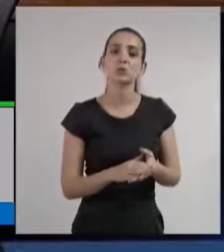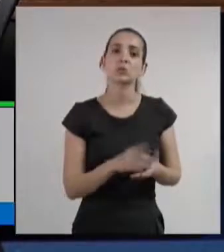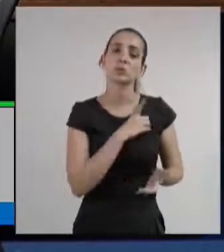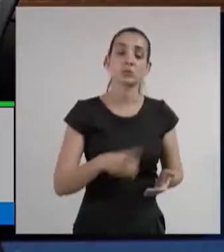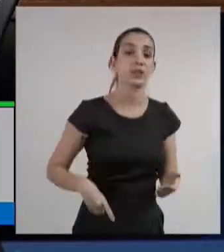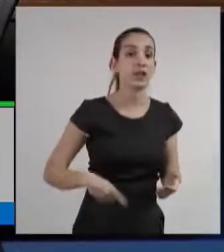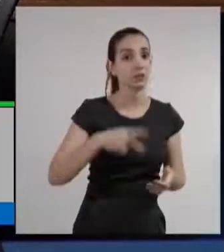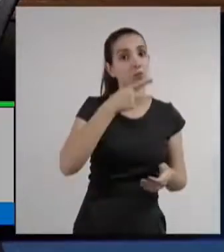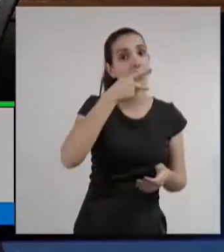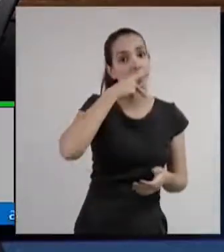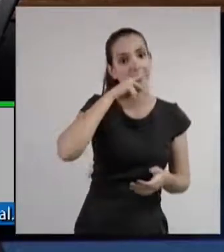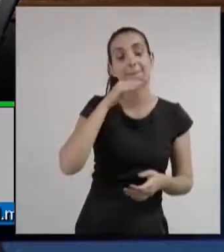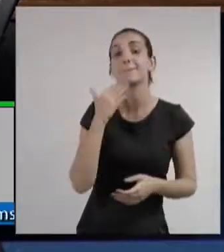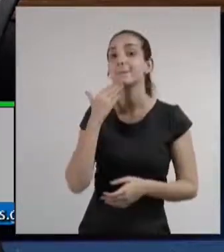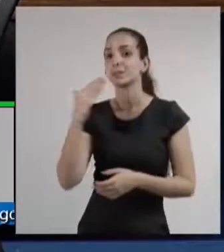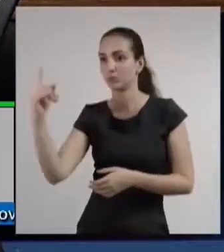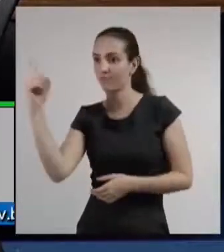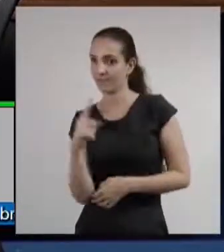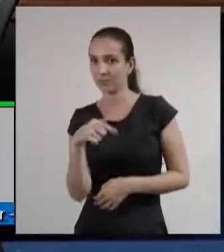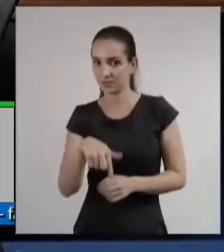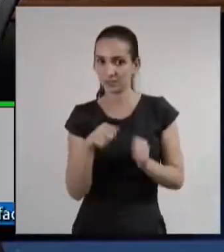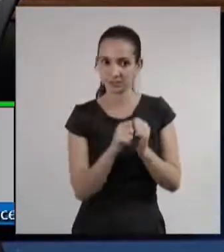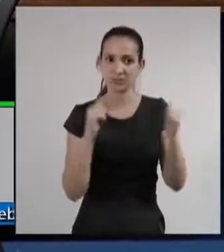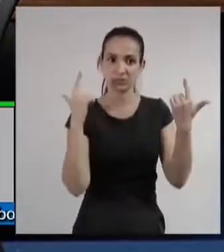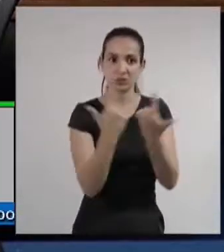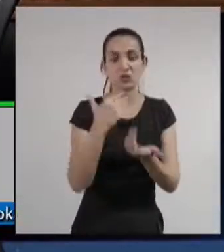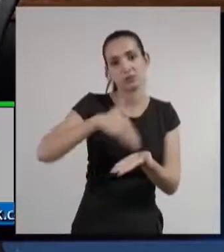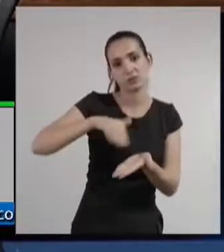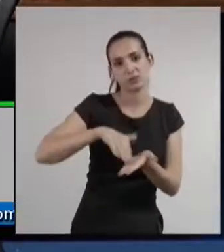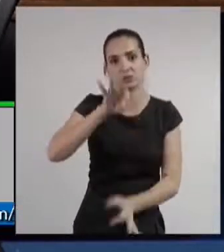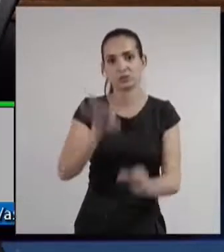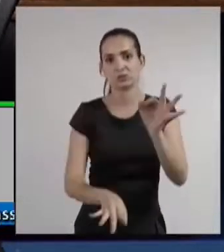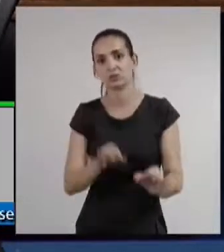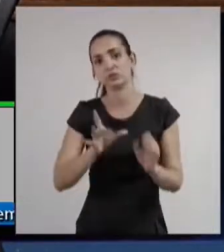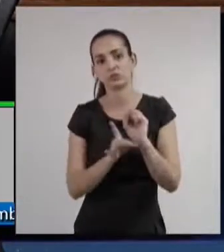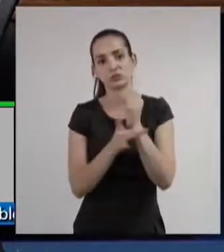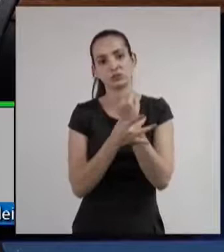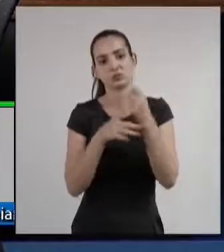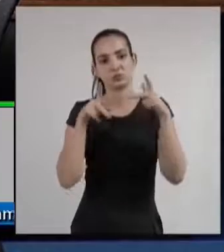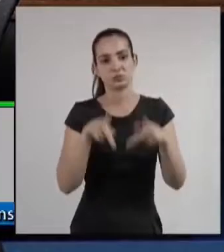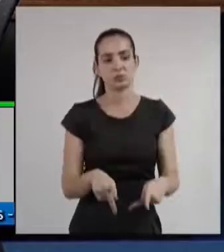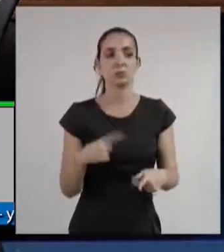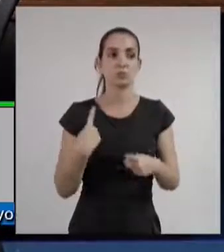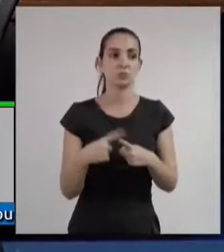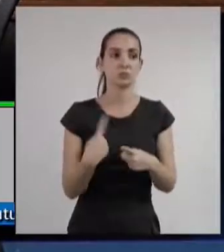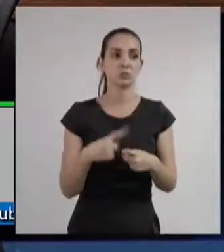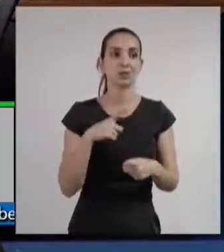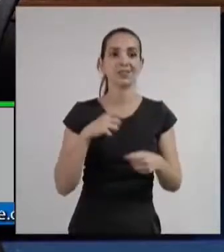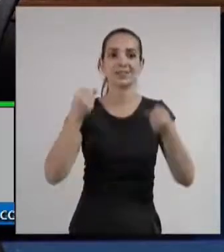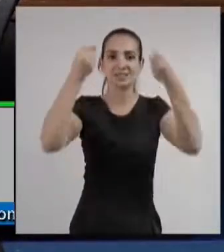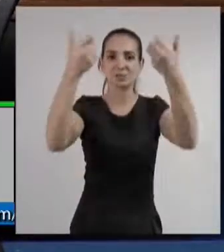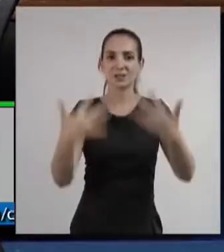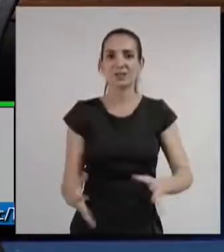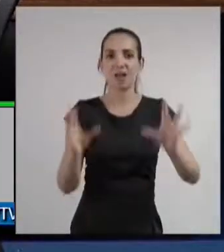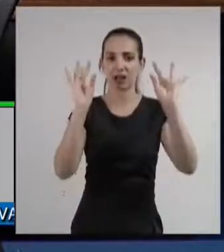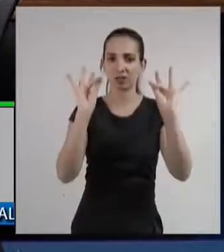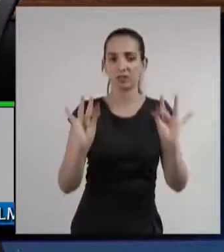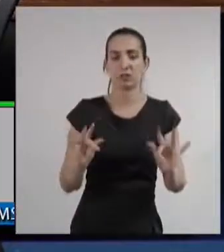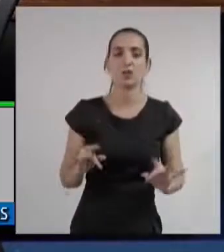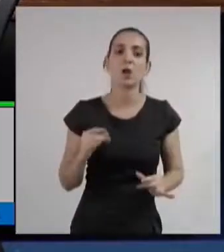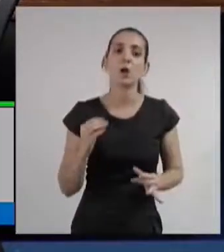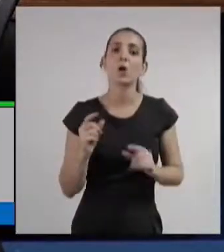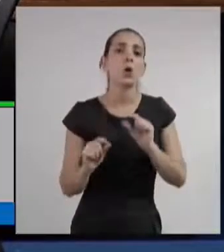Silva, solicitando o comparecimento a esta Casa de Leis do secretário de Justiça e Segurança Pública para prestar esclarecimento sobre